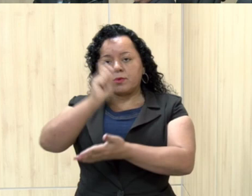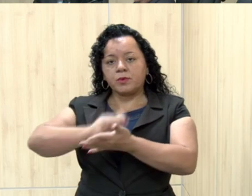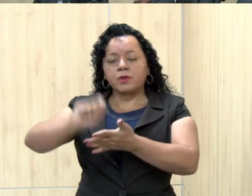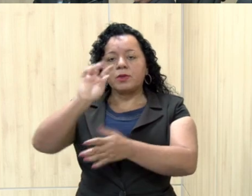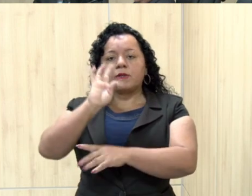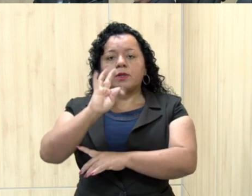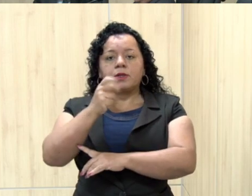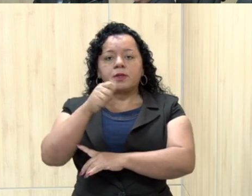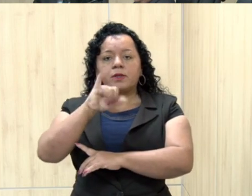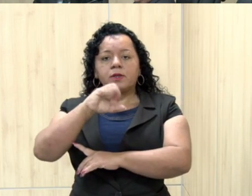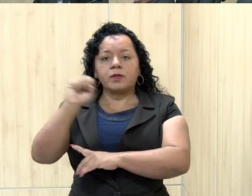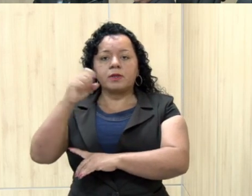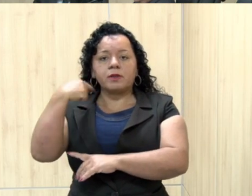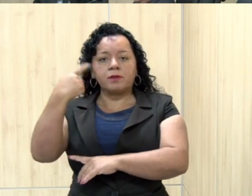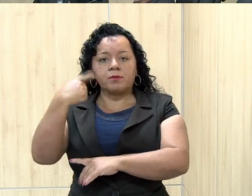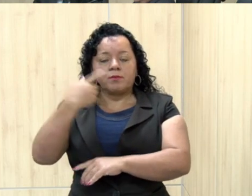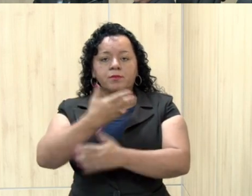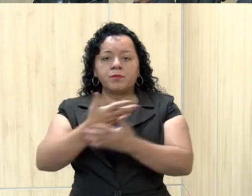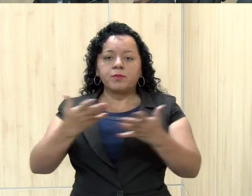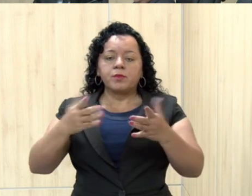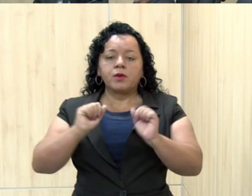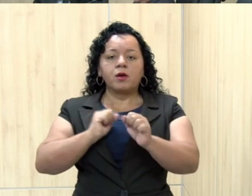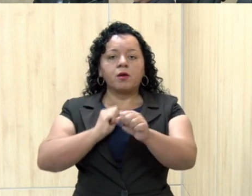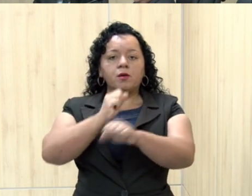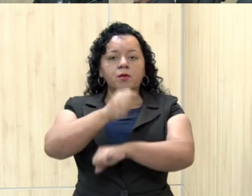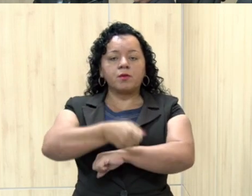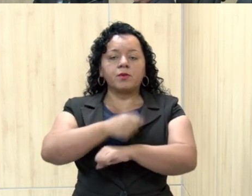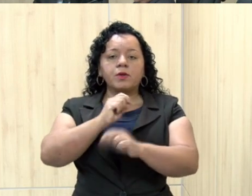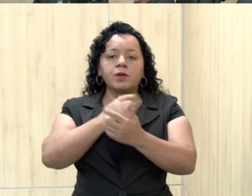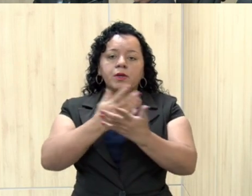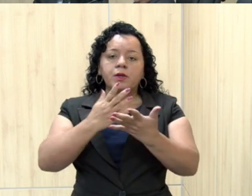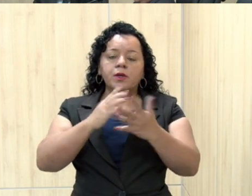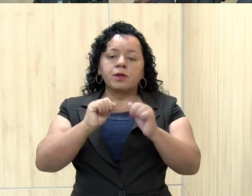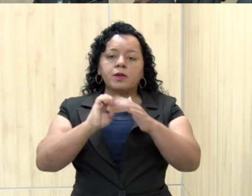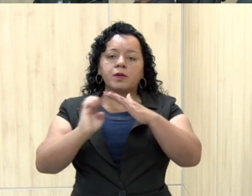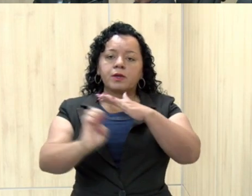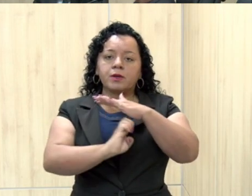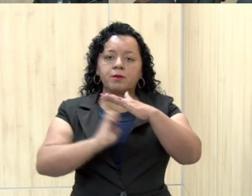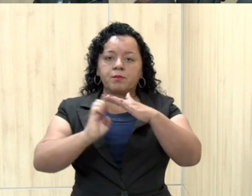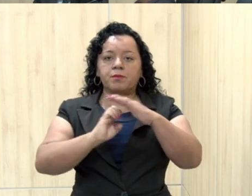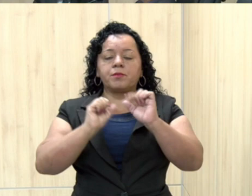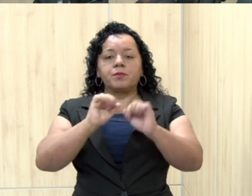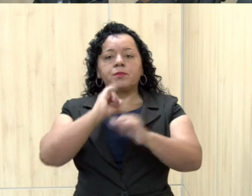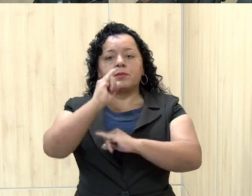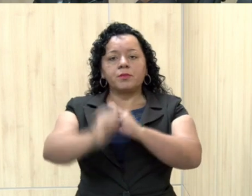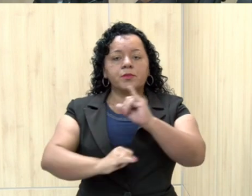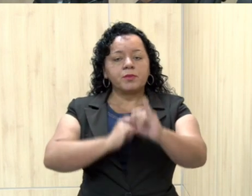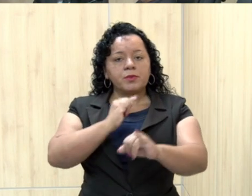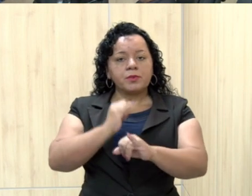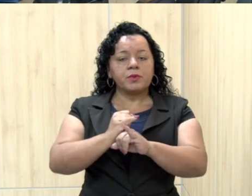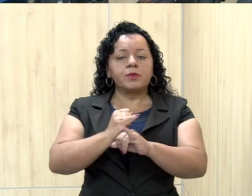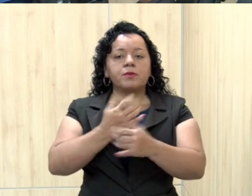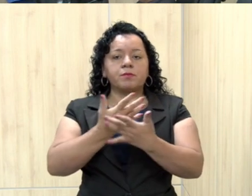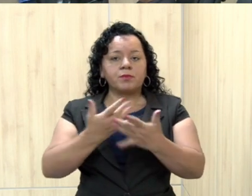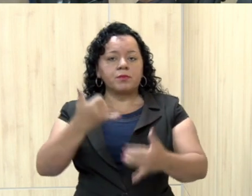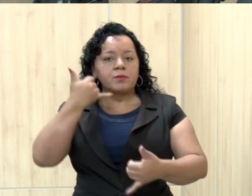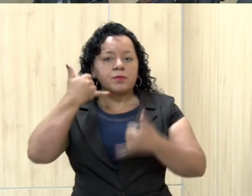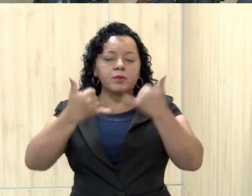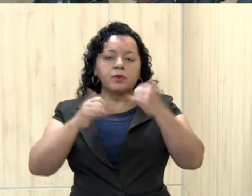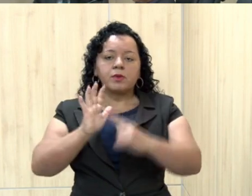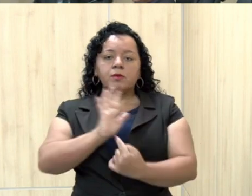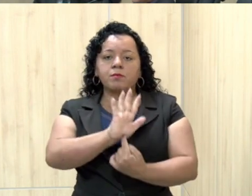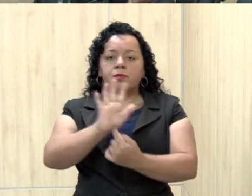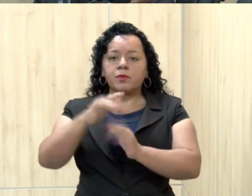obriga as empresas prestadores de serviços internet móvel banda larga na modalidade pós-paga apresentaram o consumidor na fatura